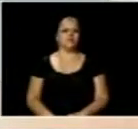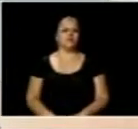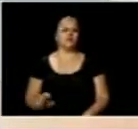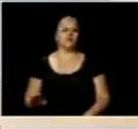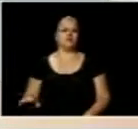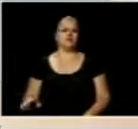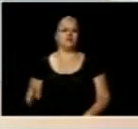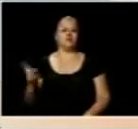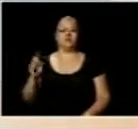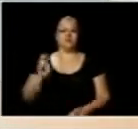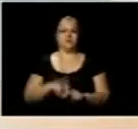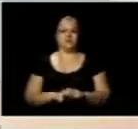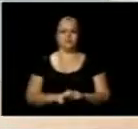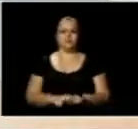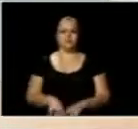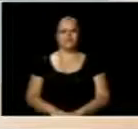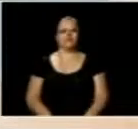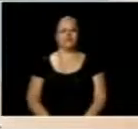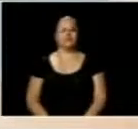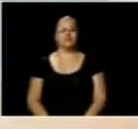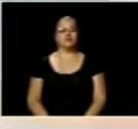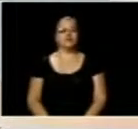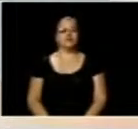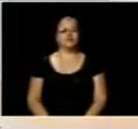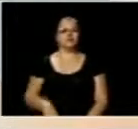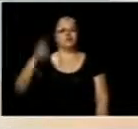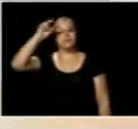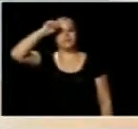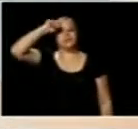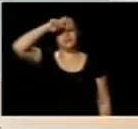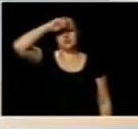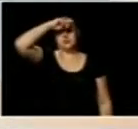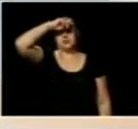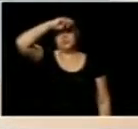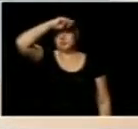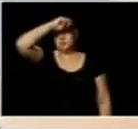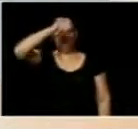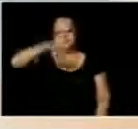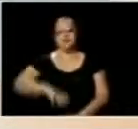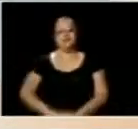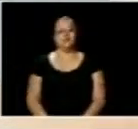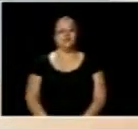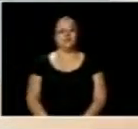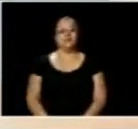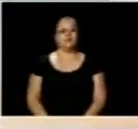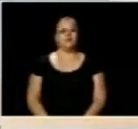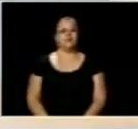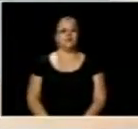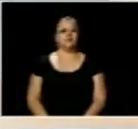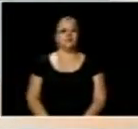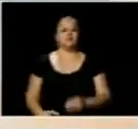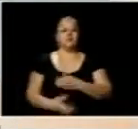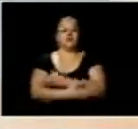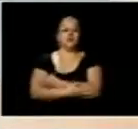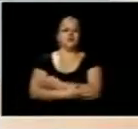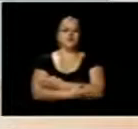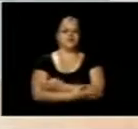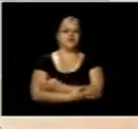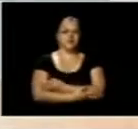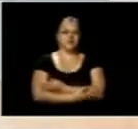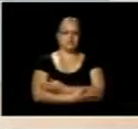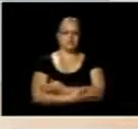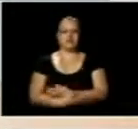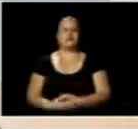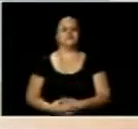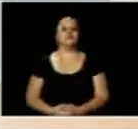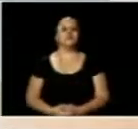É difícil, vereador Jofre Neto. Sabe aquela criancinha que engatinha, que às vezes não consegue nem